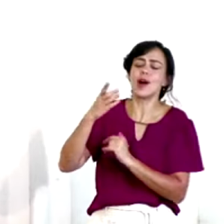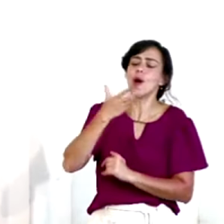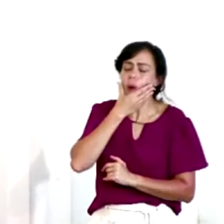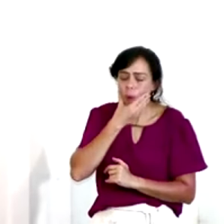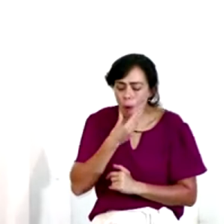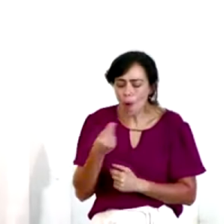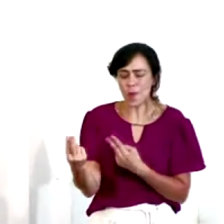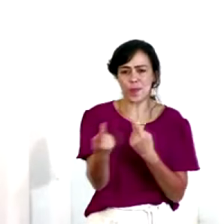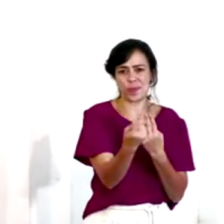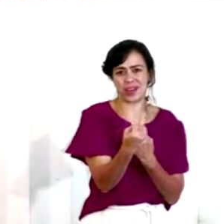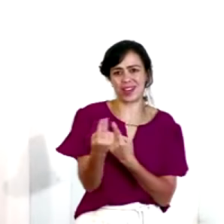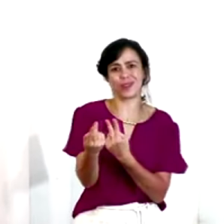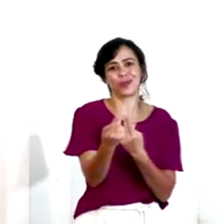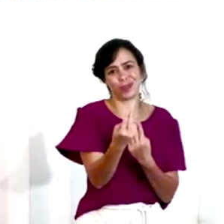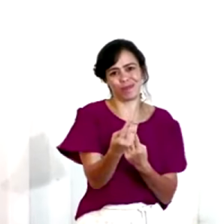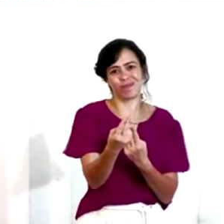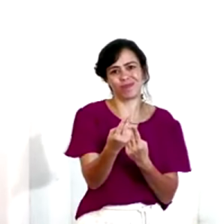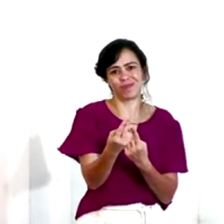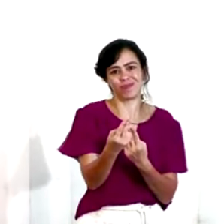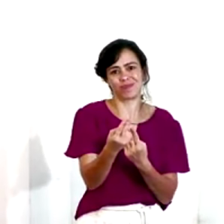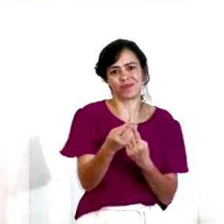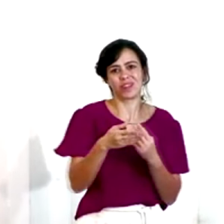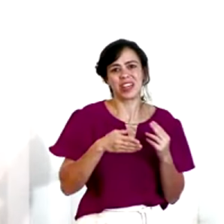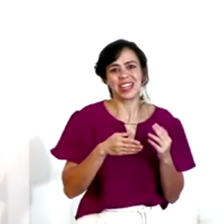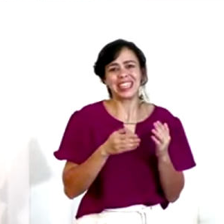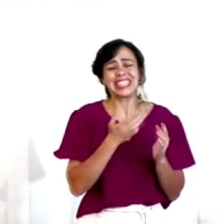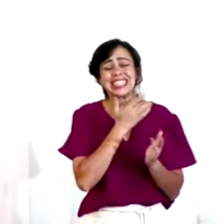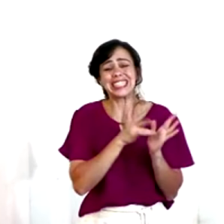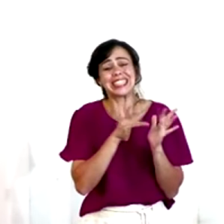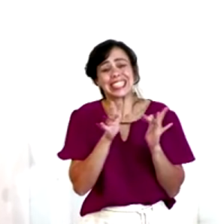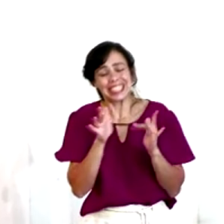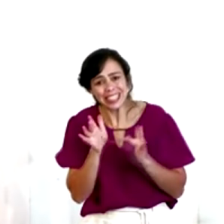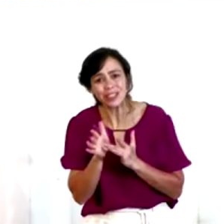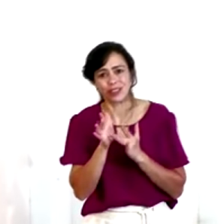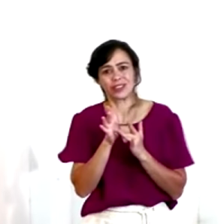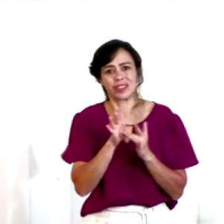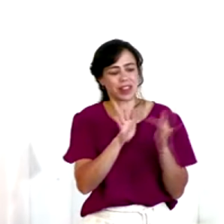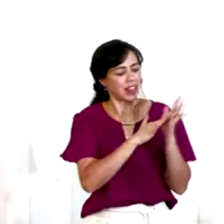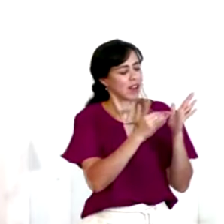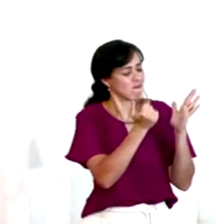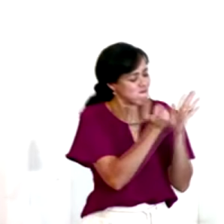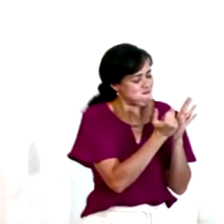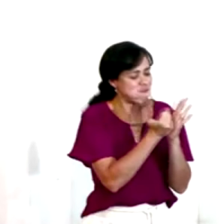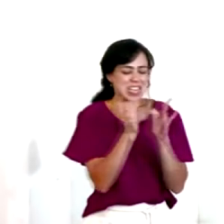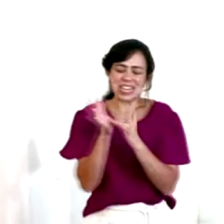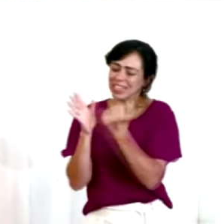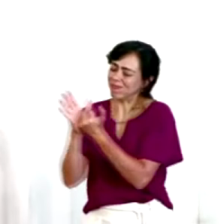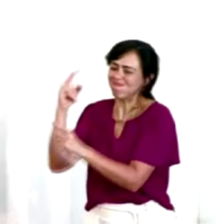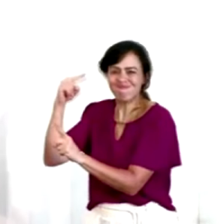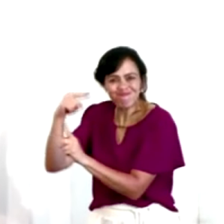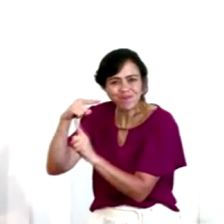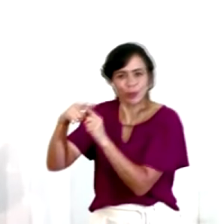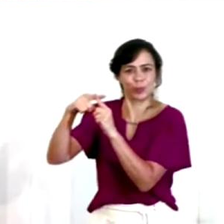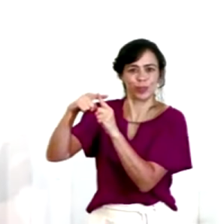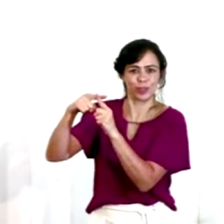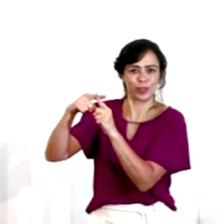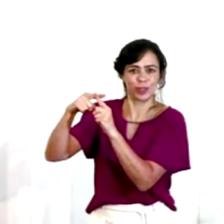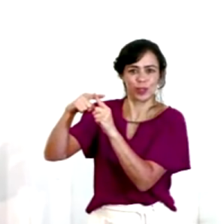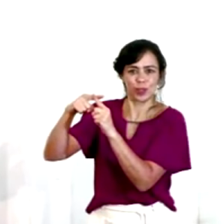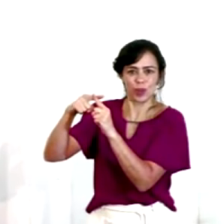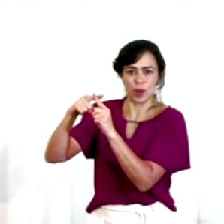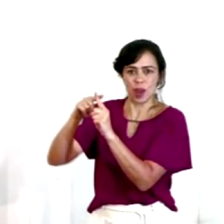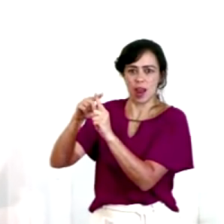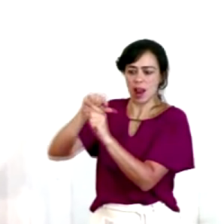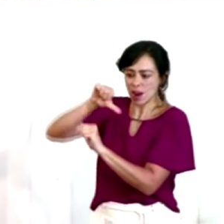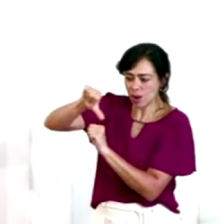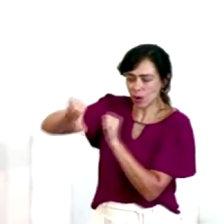para que eu e você fôssemos plenamente restaurados, salvos, libertos